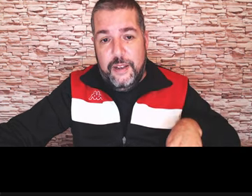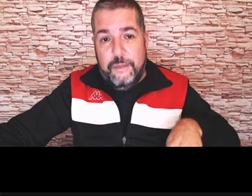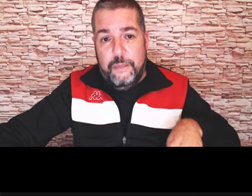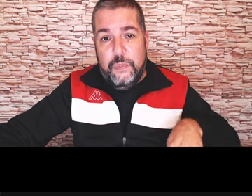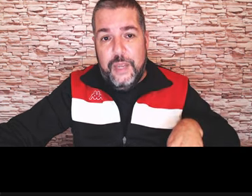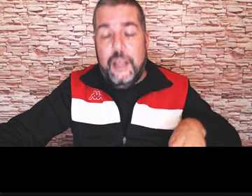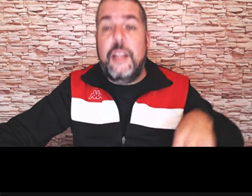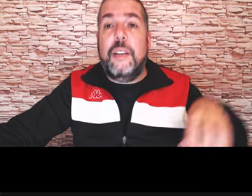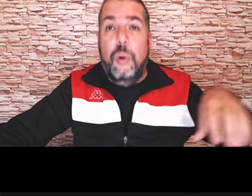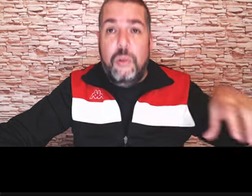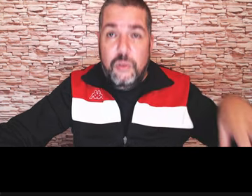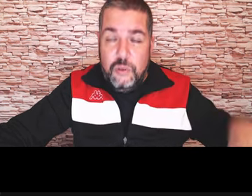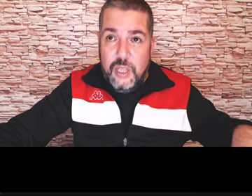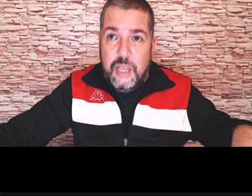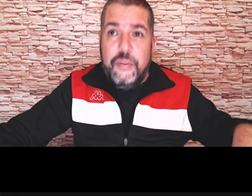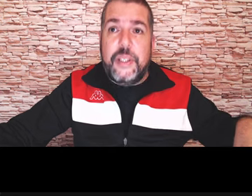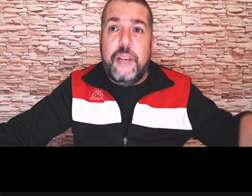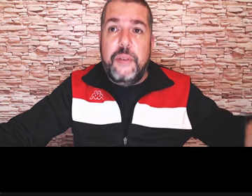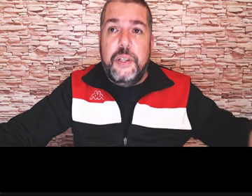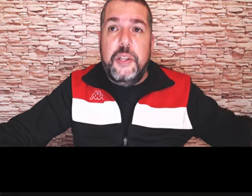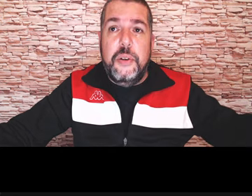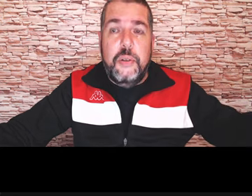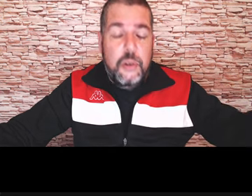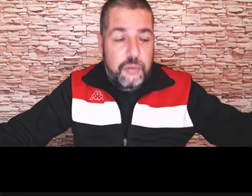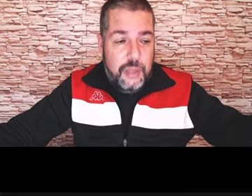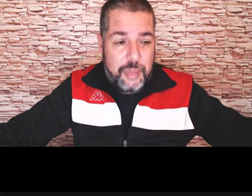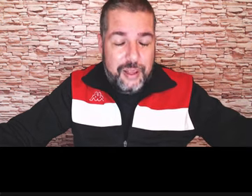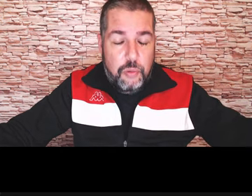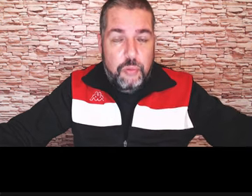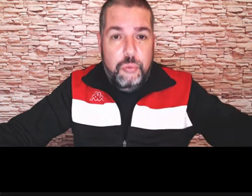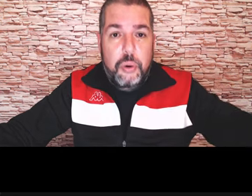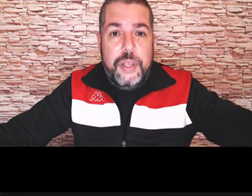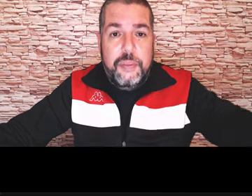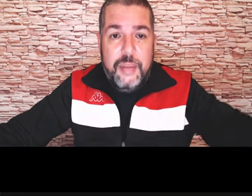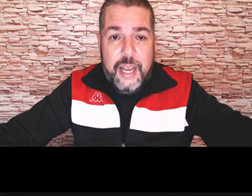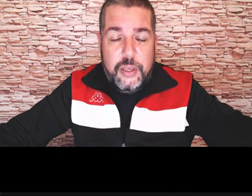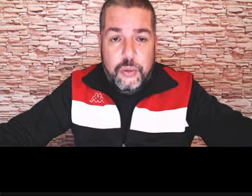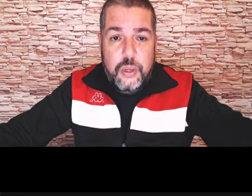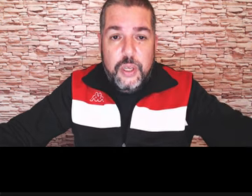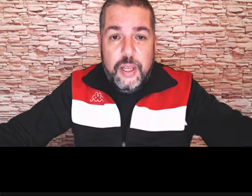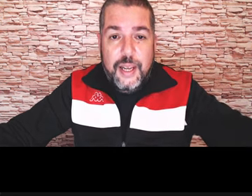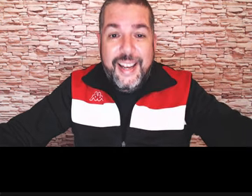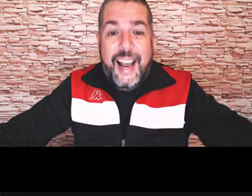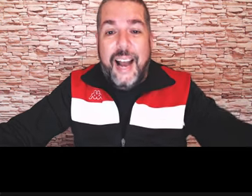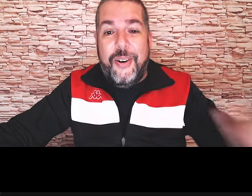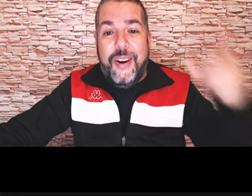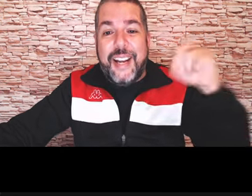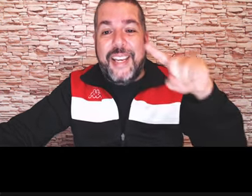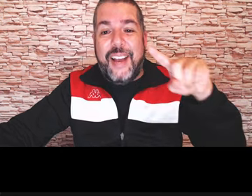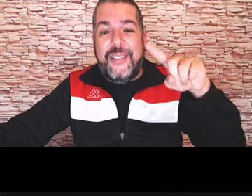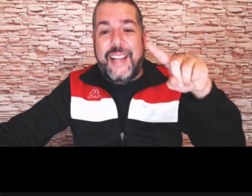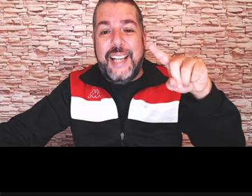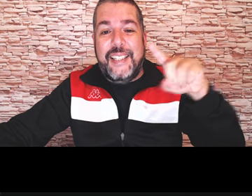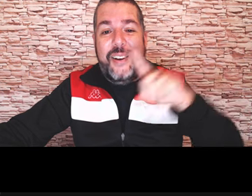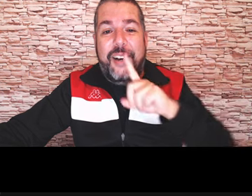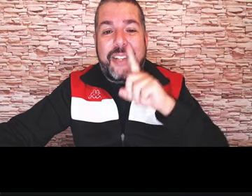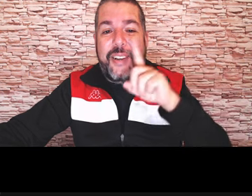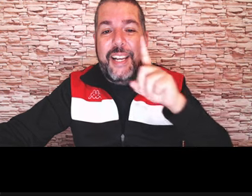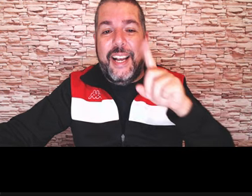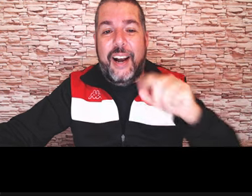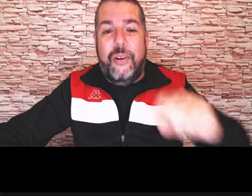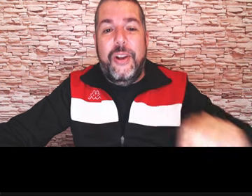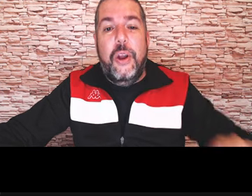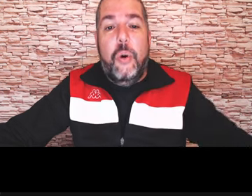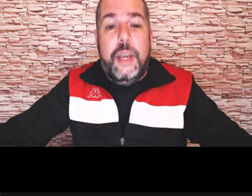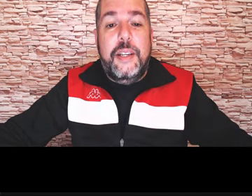EAD, né? Todos os níveis, né? Infantil, fundamental 1, 2 e médio, né? Agora, o que acontece? Olha só